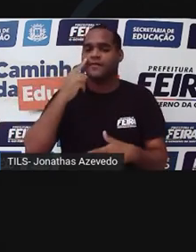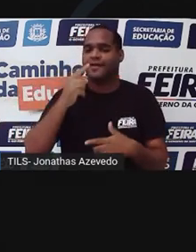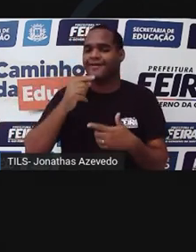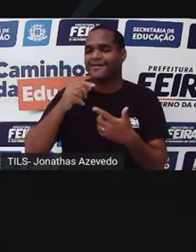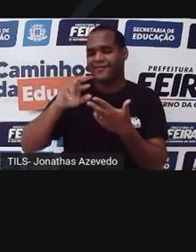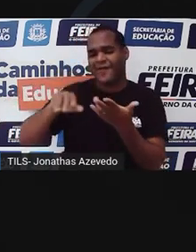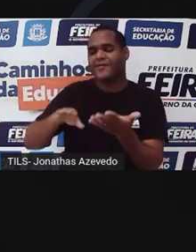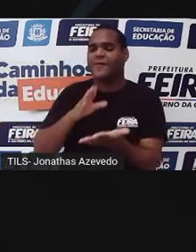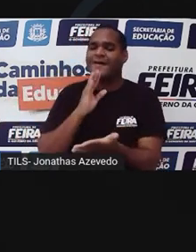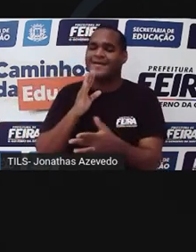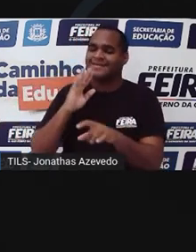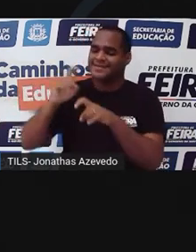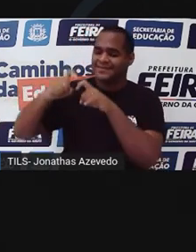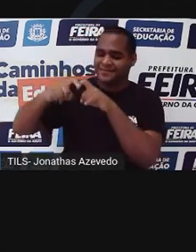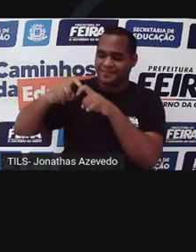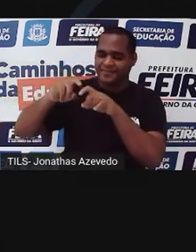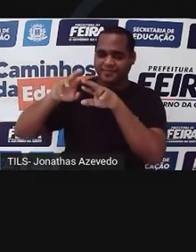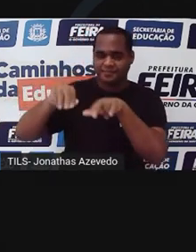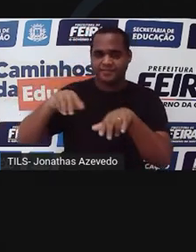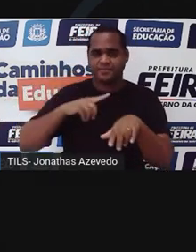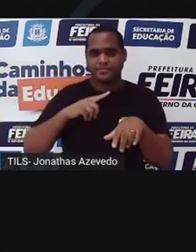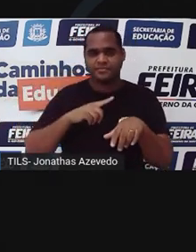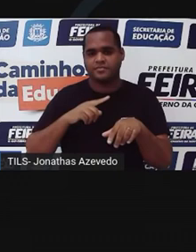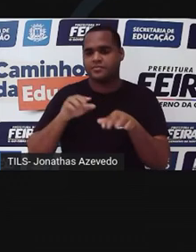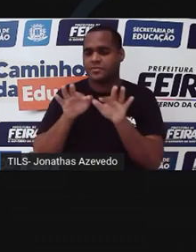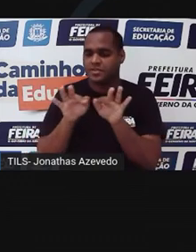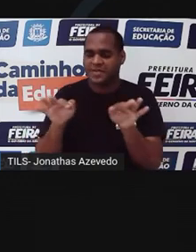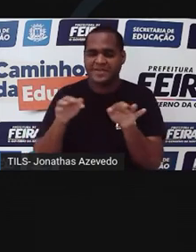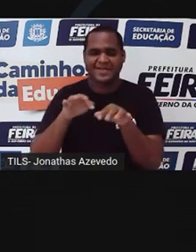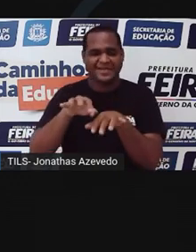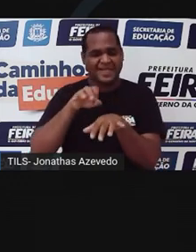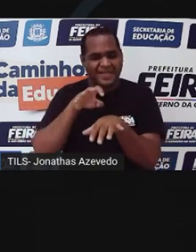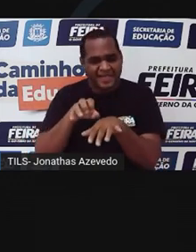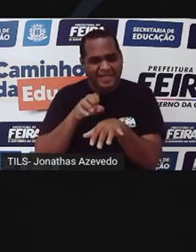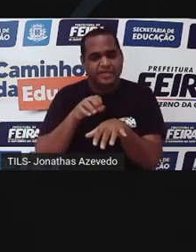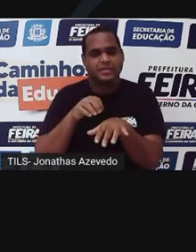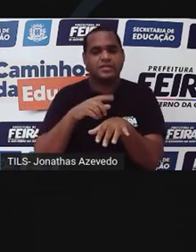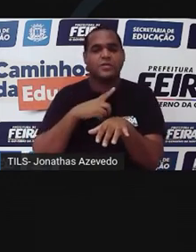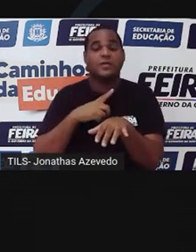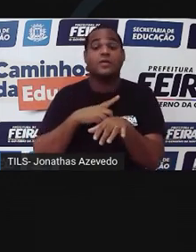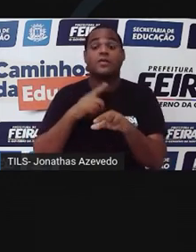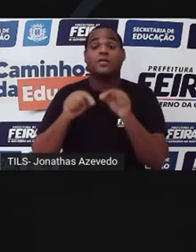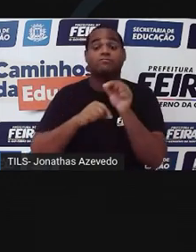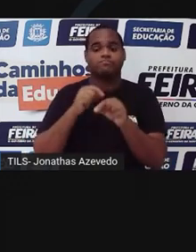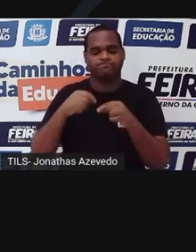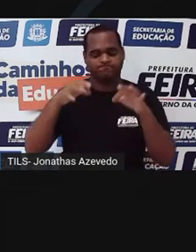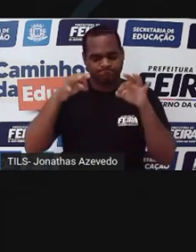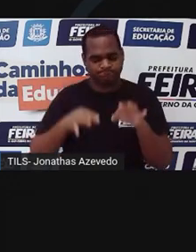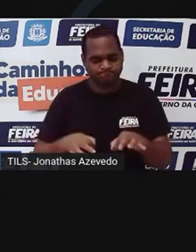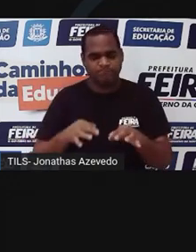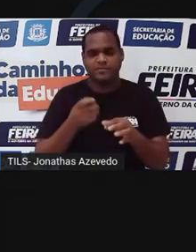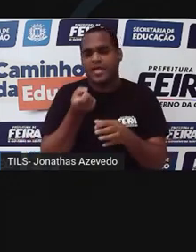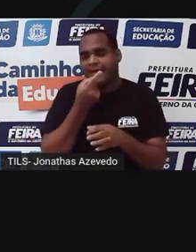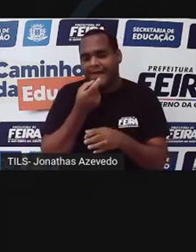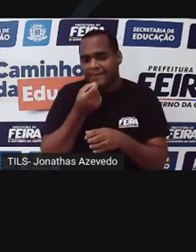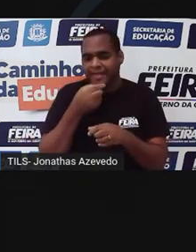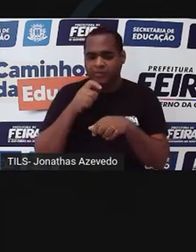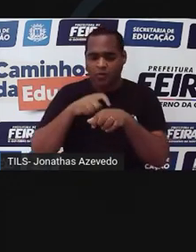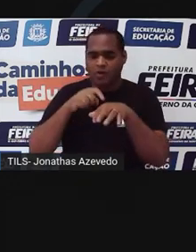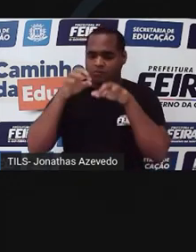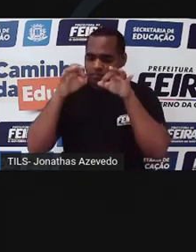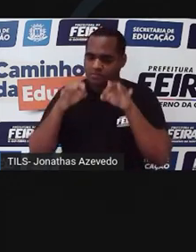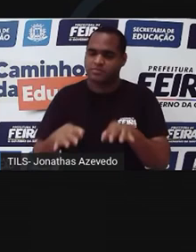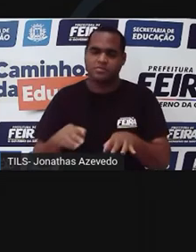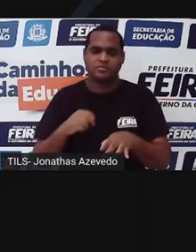velhas conhecidas na medicina como é o caso da sífilis a Gonorreia o tratamento exige disciplina para tomar medicamentos em Olá The